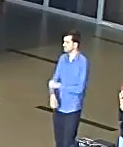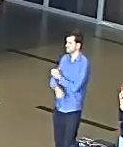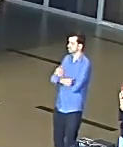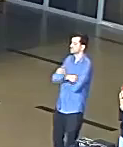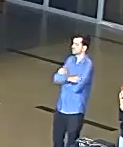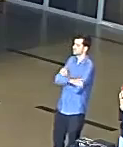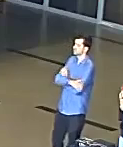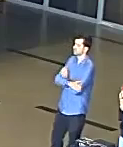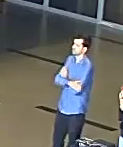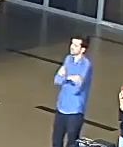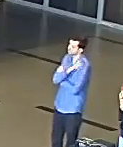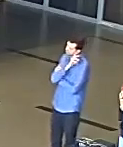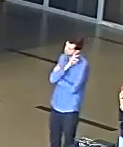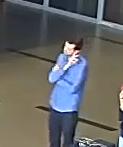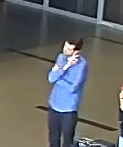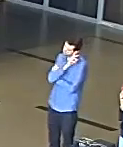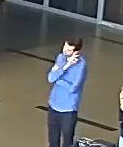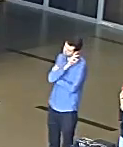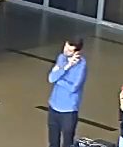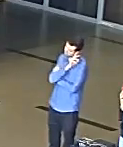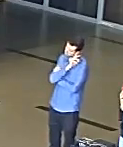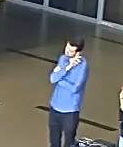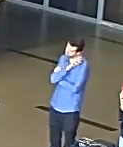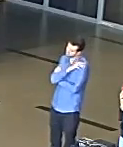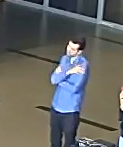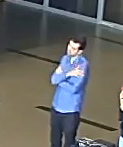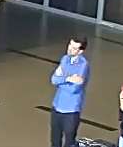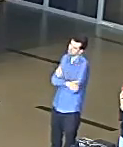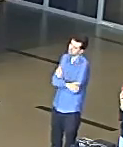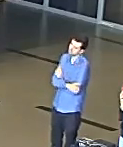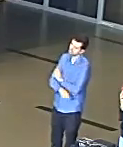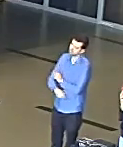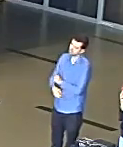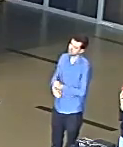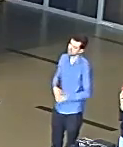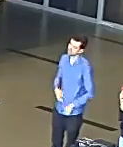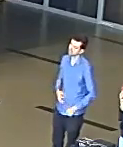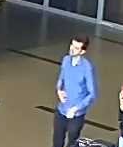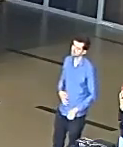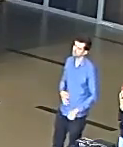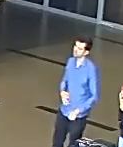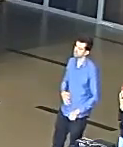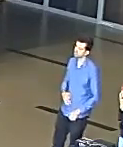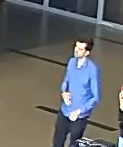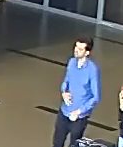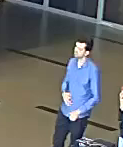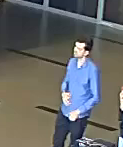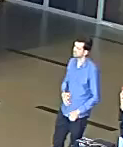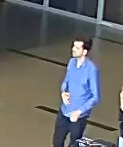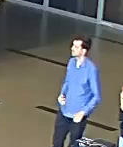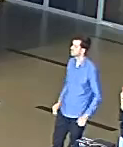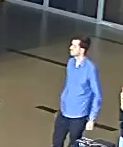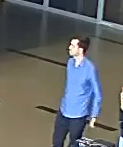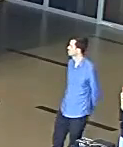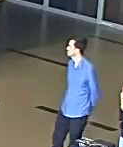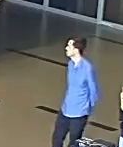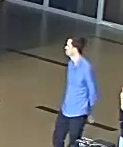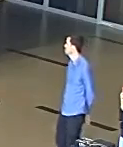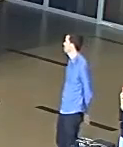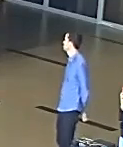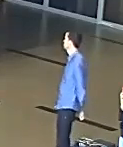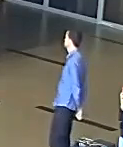citado pelo Fernando aqui 5 296 diz o seguinte que 2004 a 2010 todos os ônibos